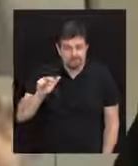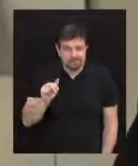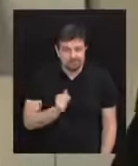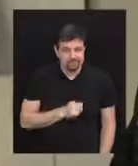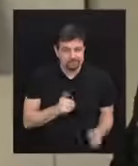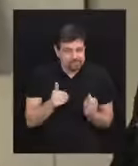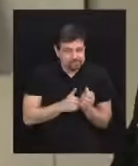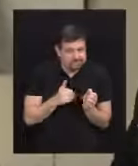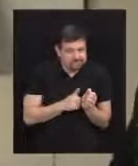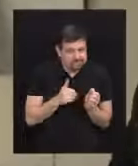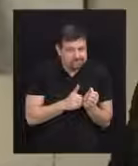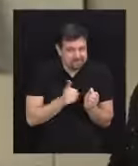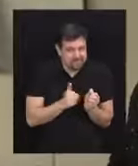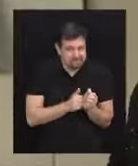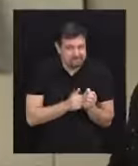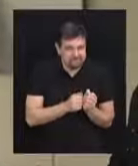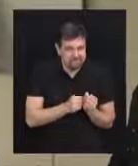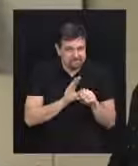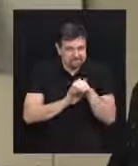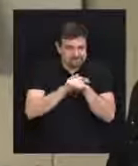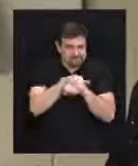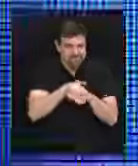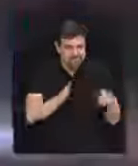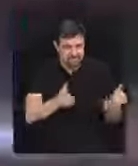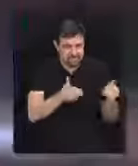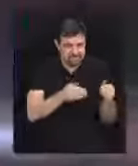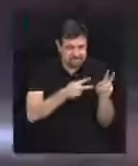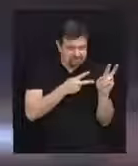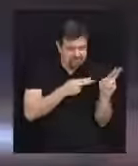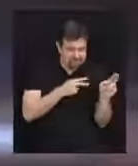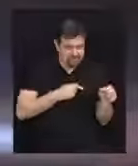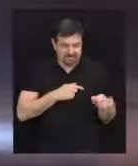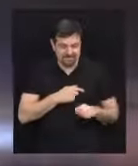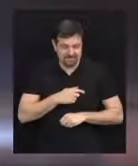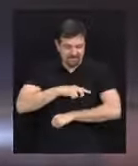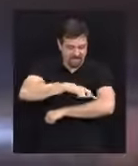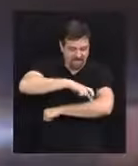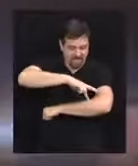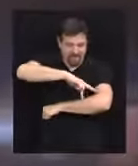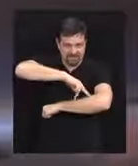No escuro do quarto já não tentou dançar o moonwalk, hein?